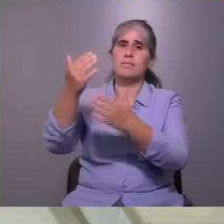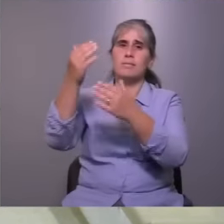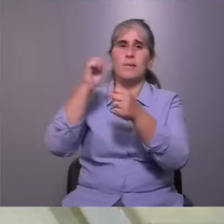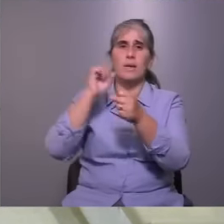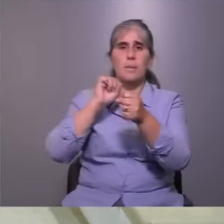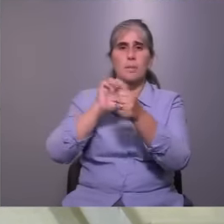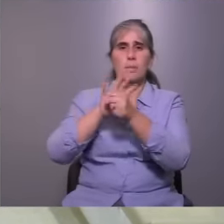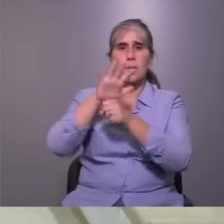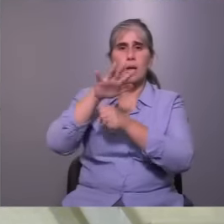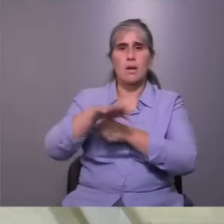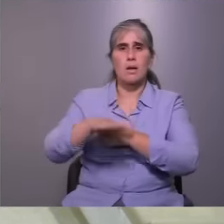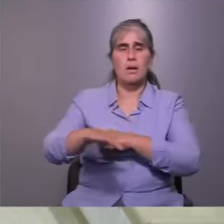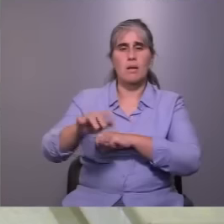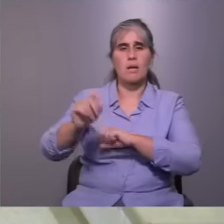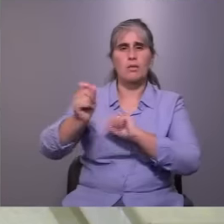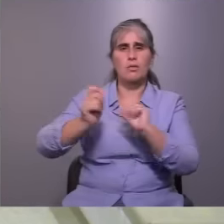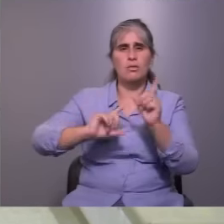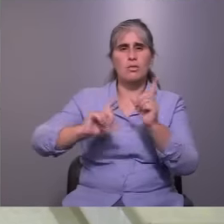Salve,